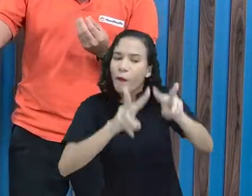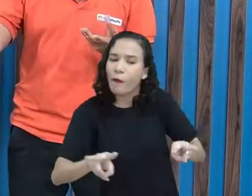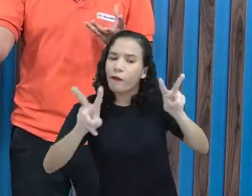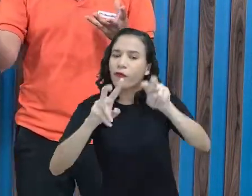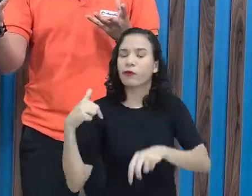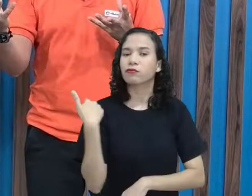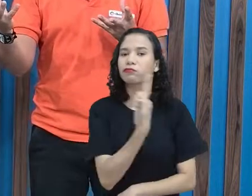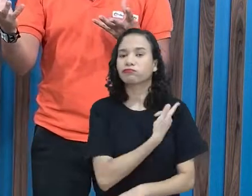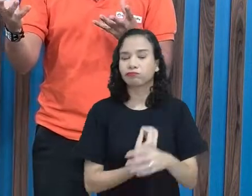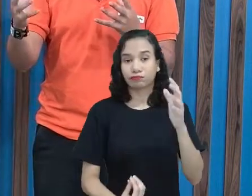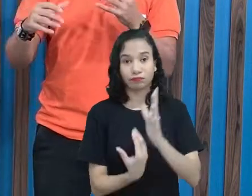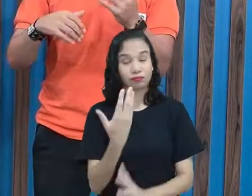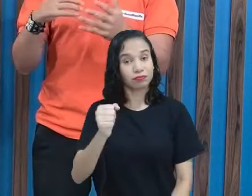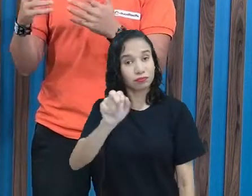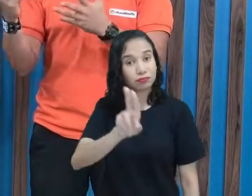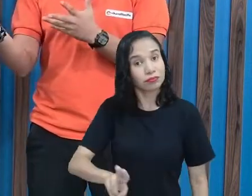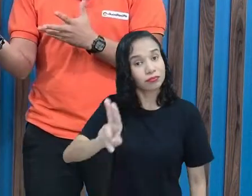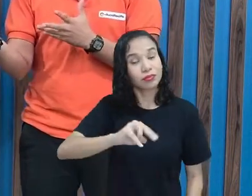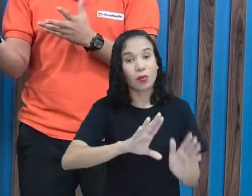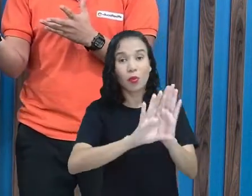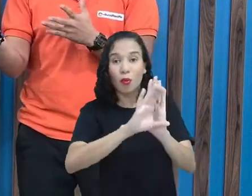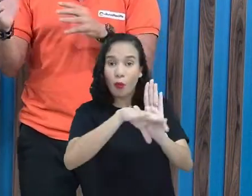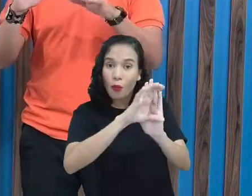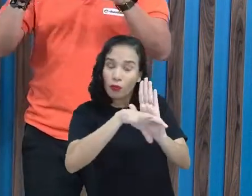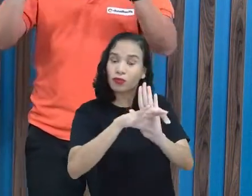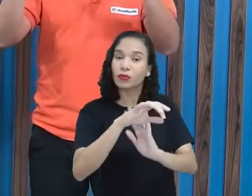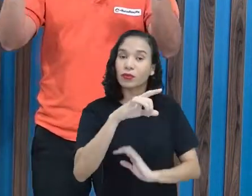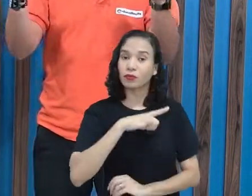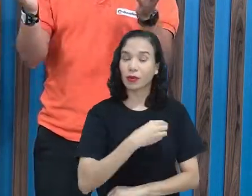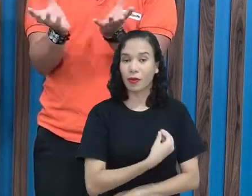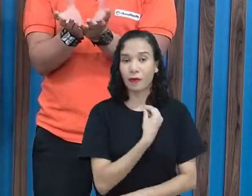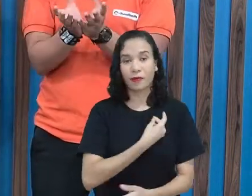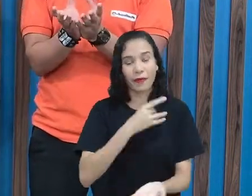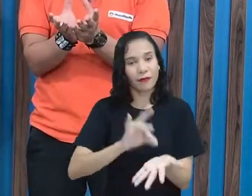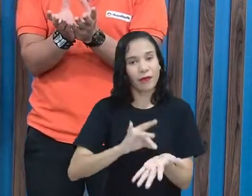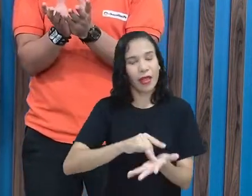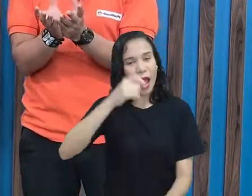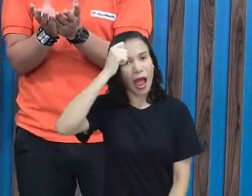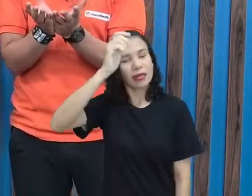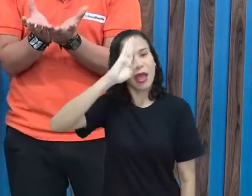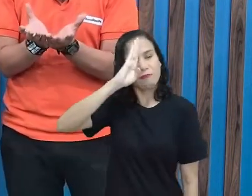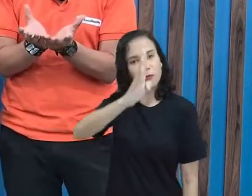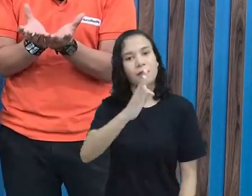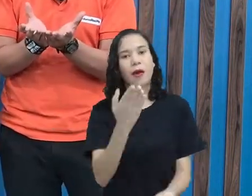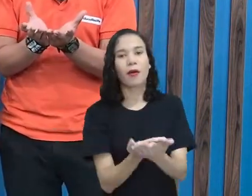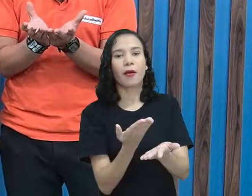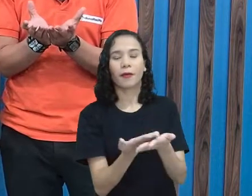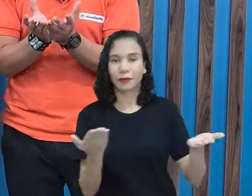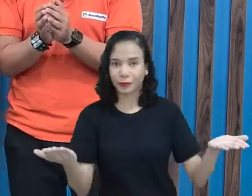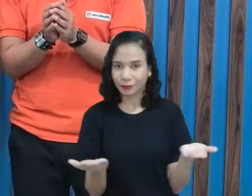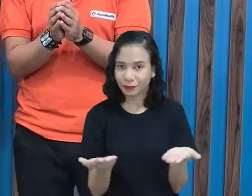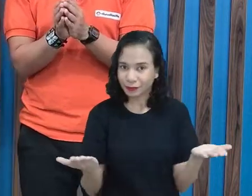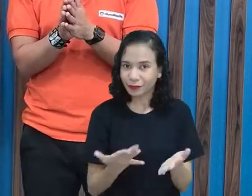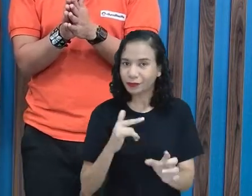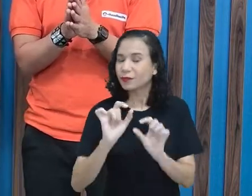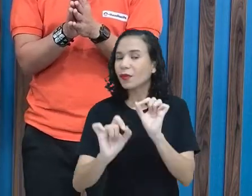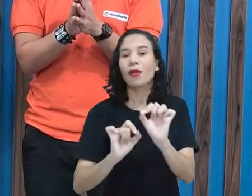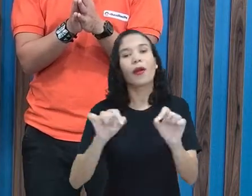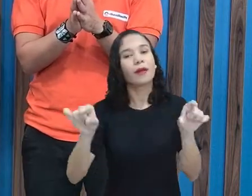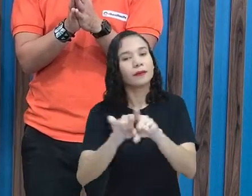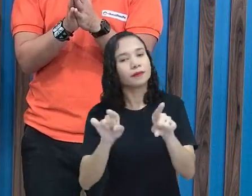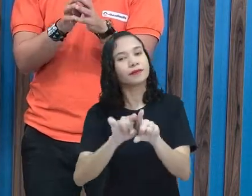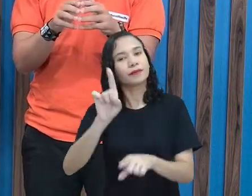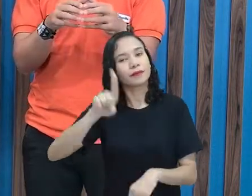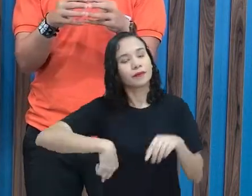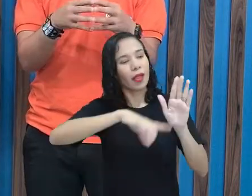gente cria através desses conceitos para chegar na ideia central da aula de hoje, tá? Que é abordar também a